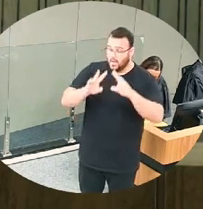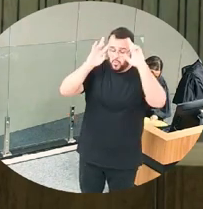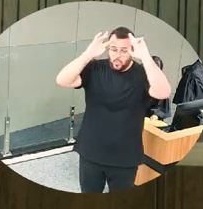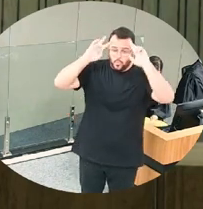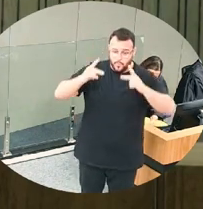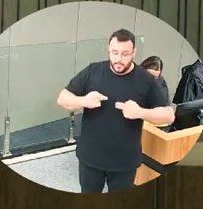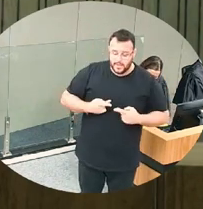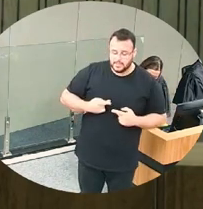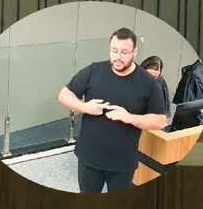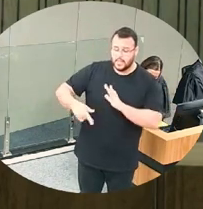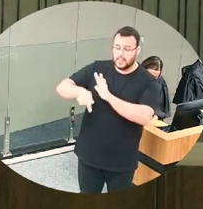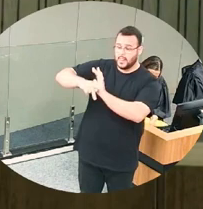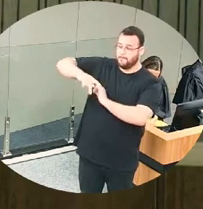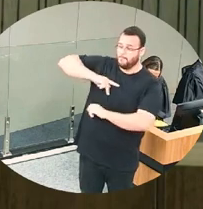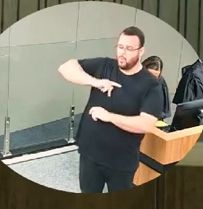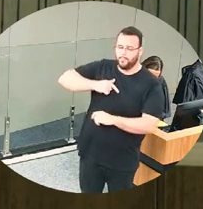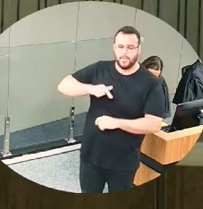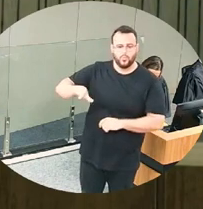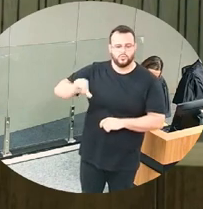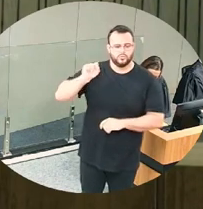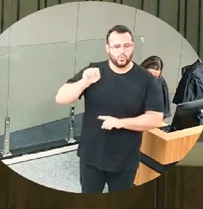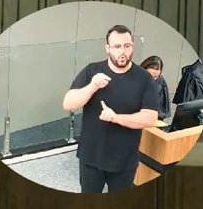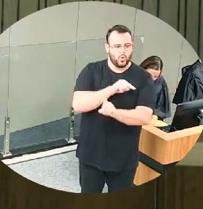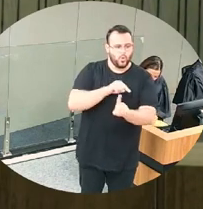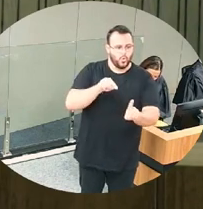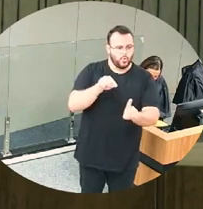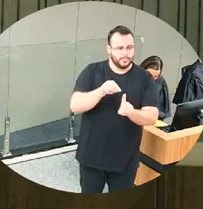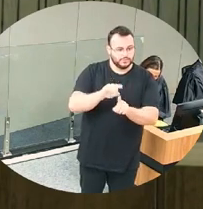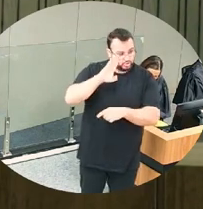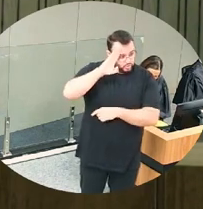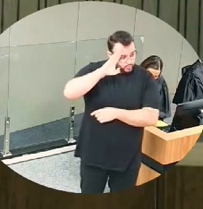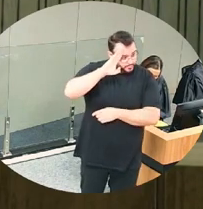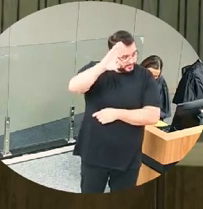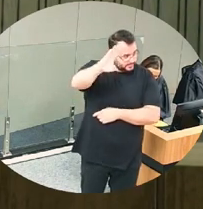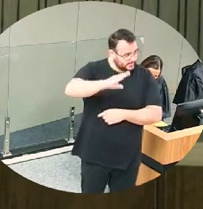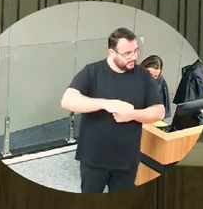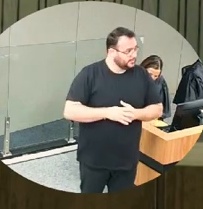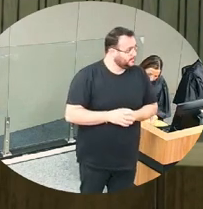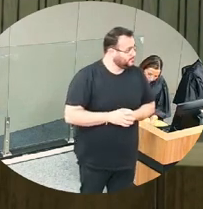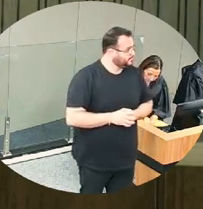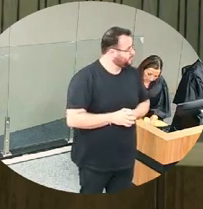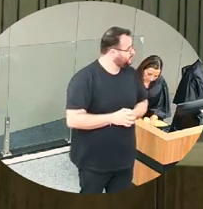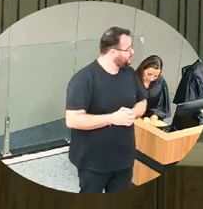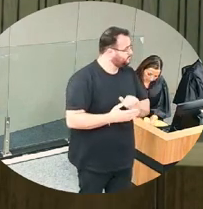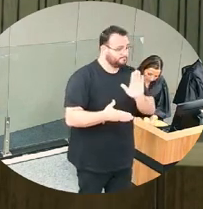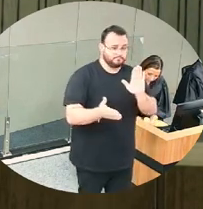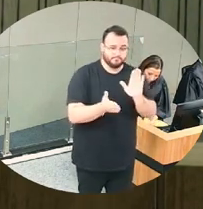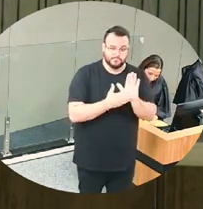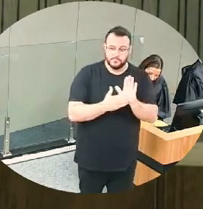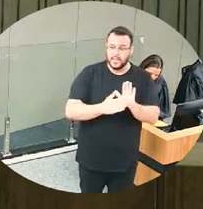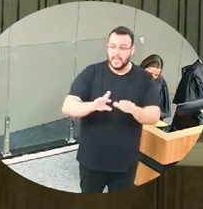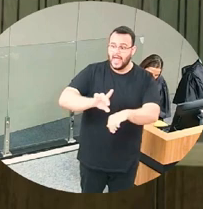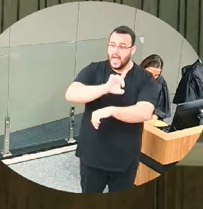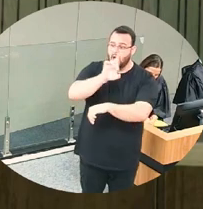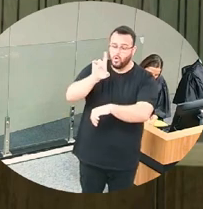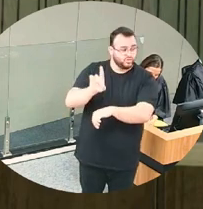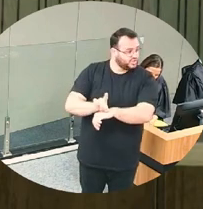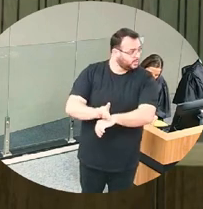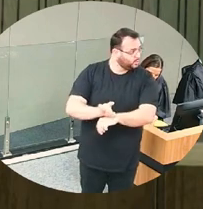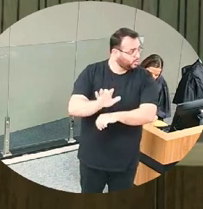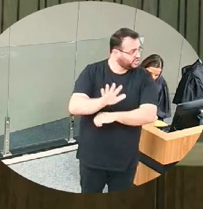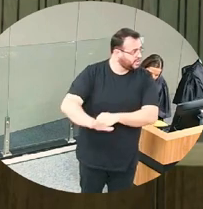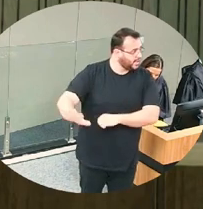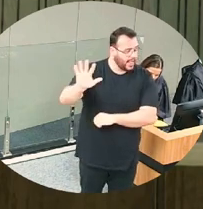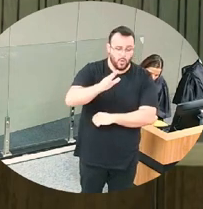a a minha preferência o meu objetivo principal fiz questão tá aqui o nosso diretor geral na